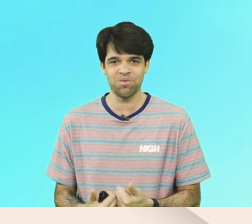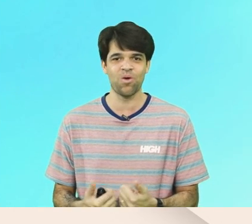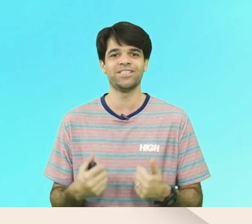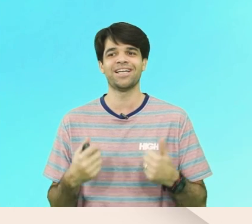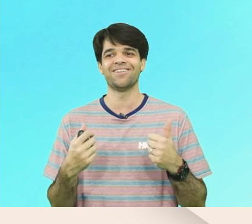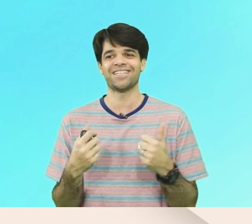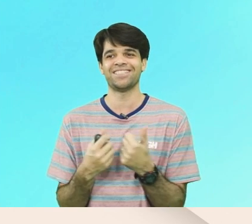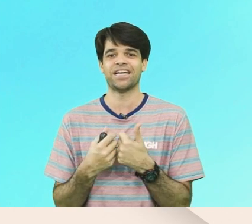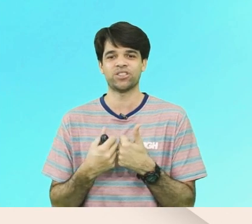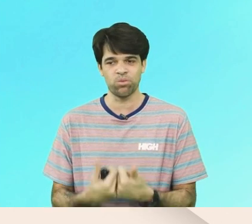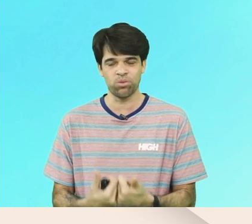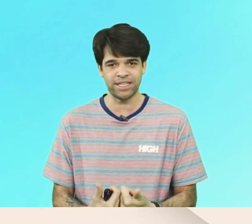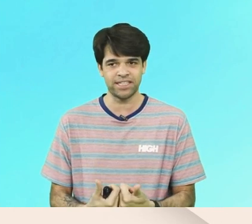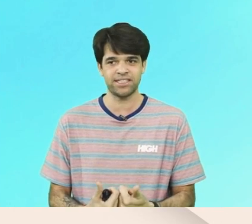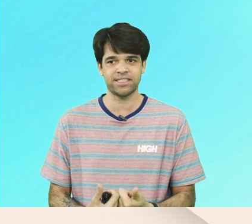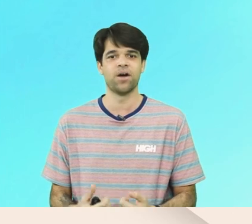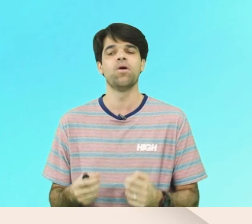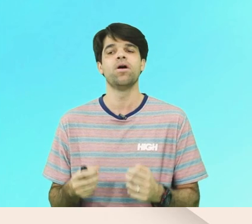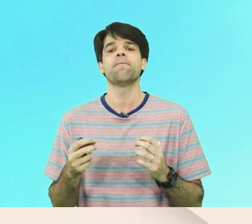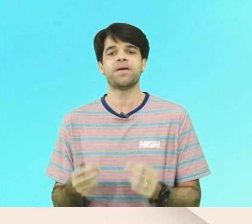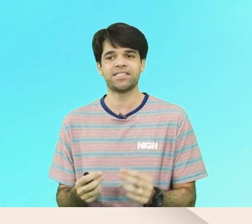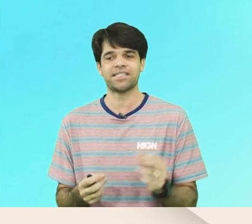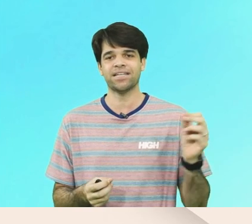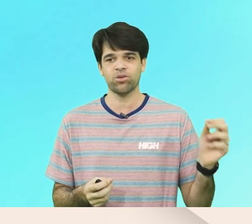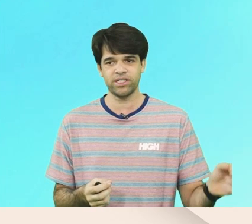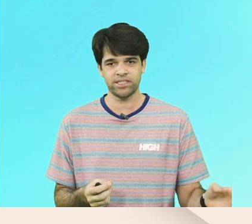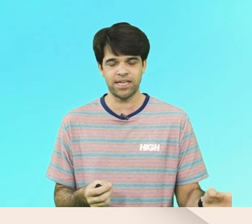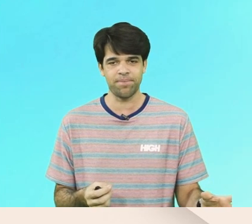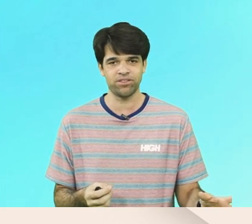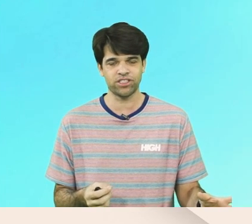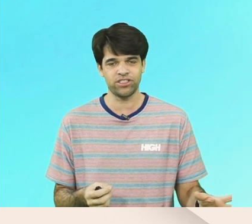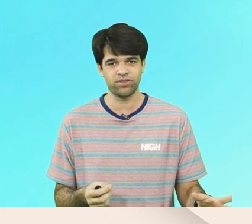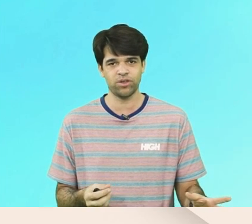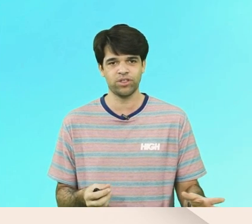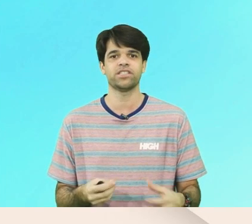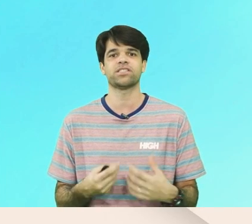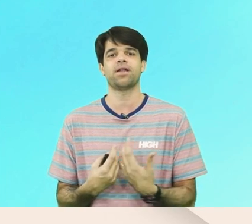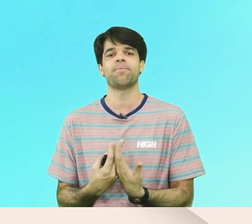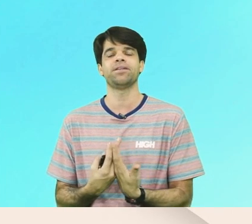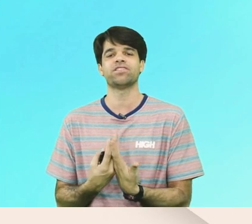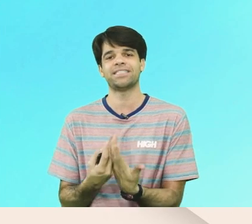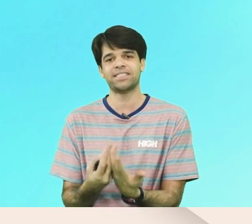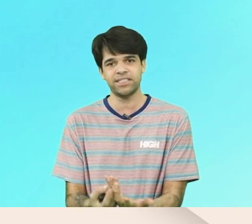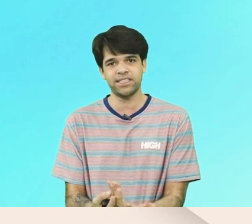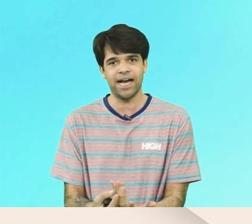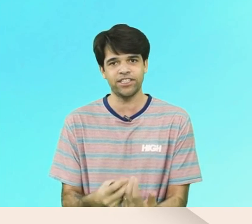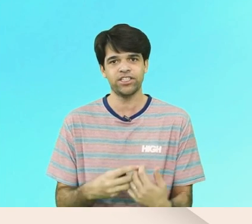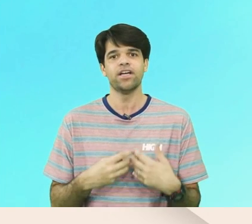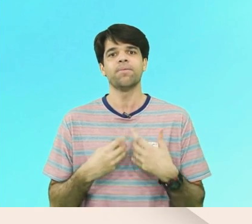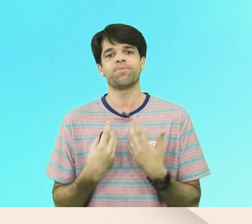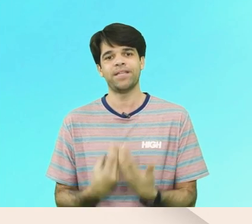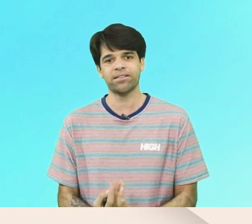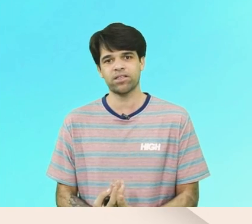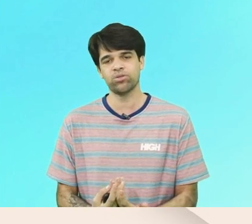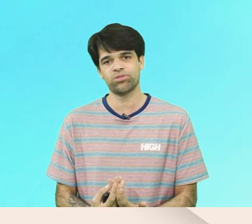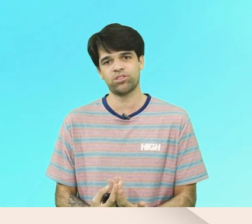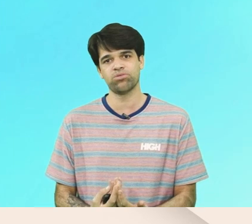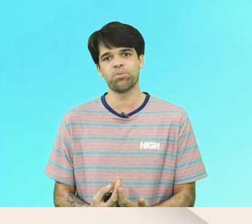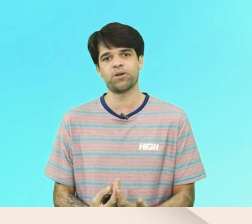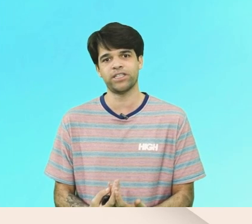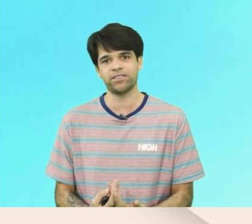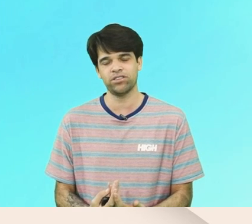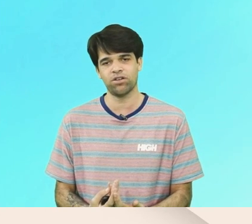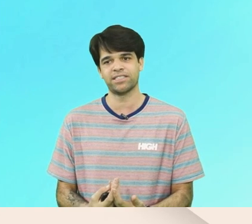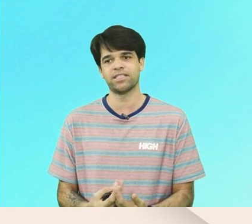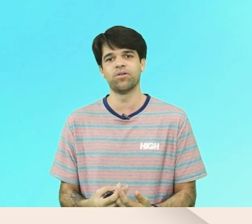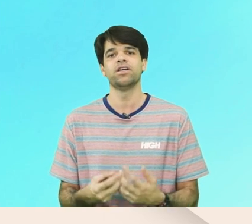muita parcimônia, ler os editais com muita atenção, pensar sobre esses elementos que a gente viu aqui, que são elementos essenciais dentro da